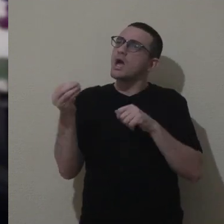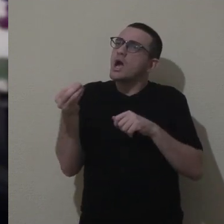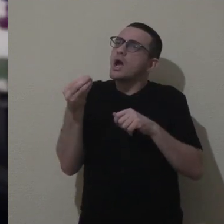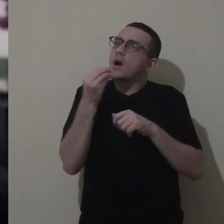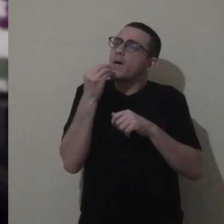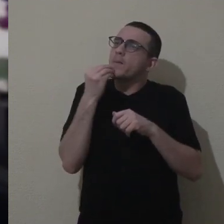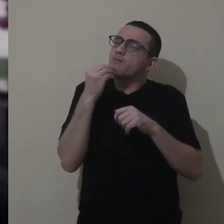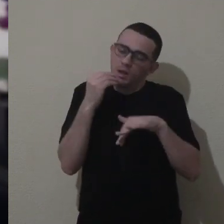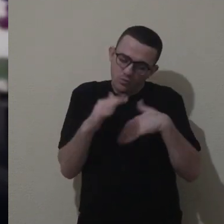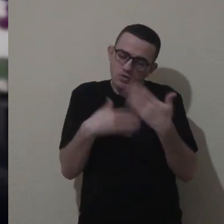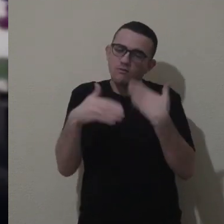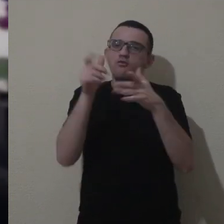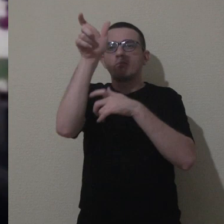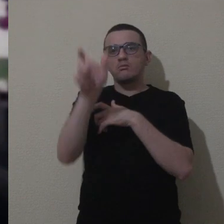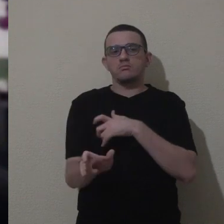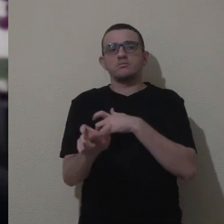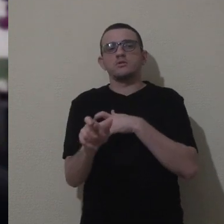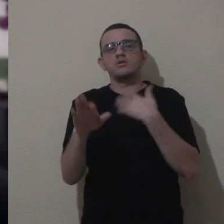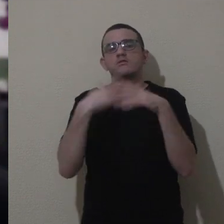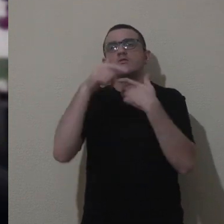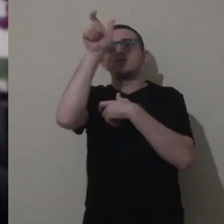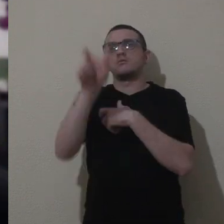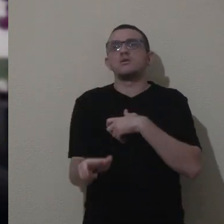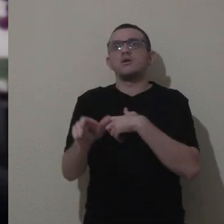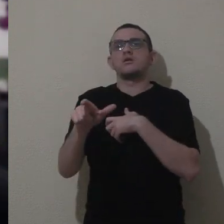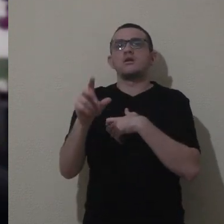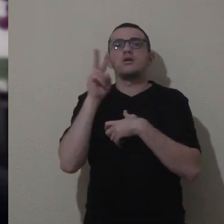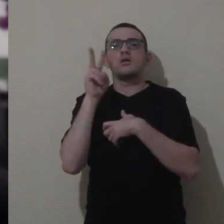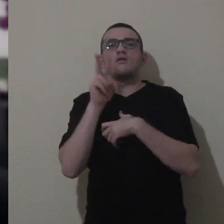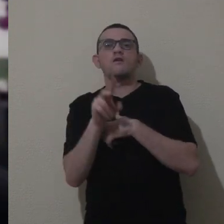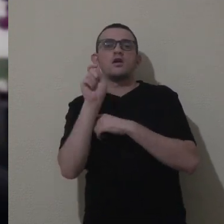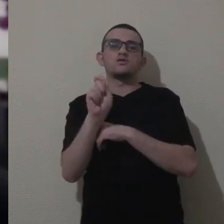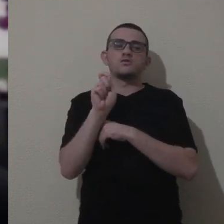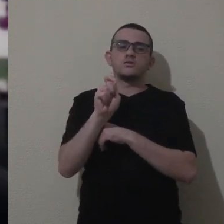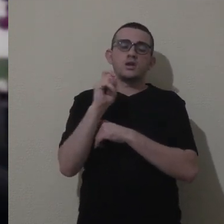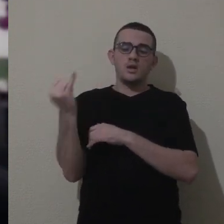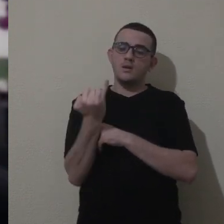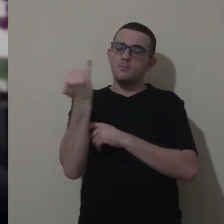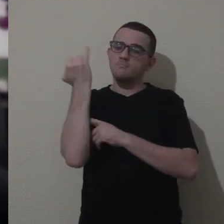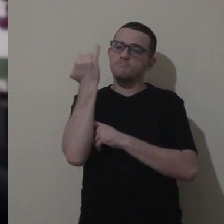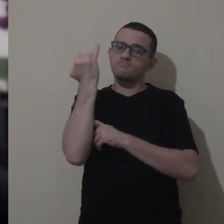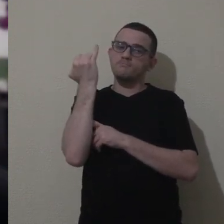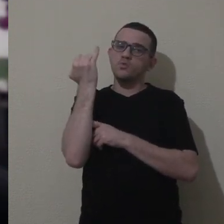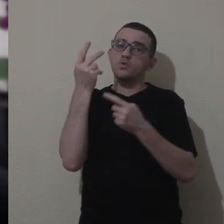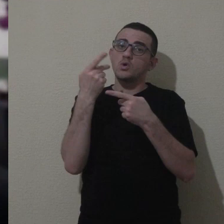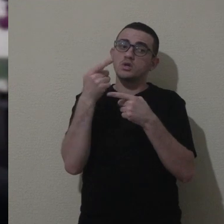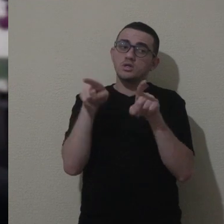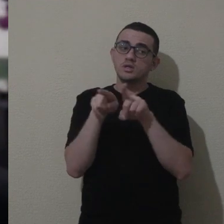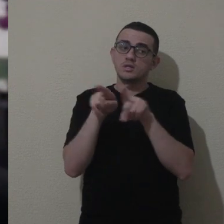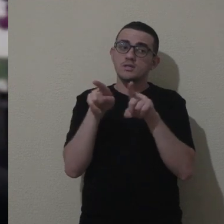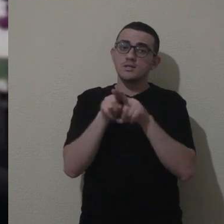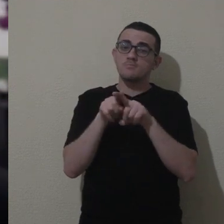desenvolvimento humano, o desenvolvimento da pessoa. E algum desses elementos eu vejo que é importante para questões